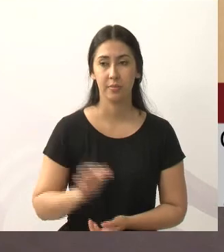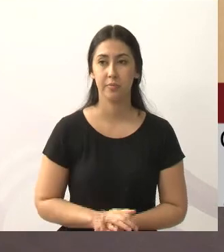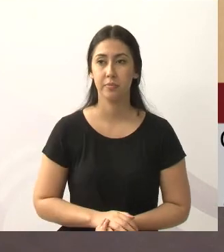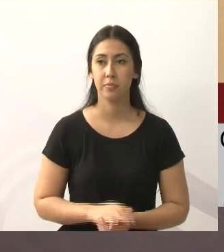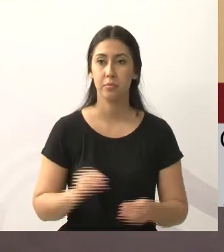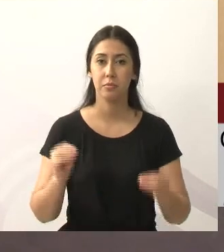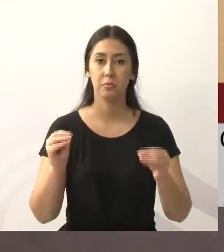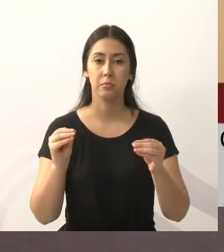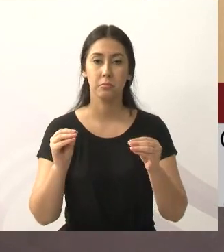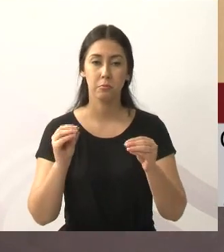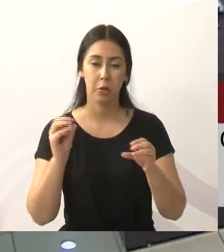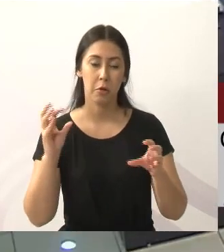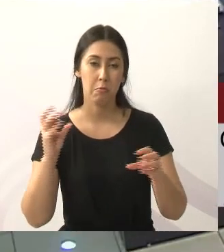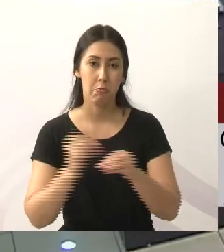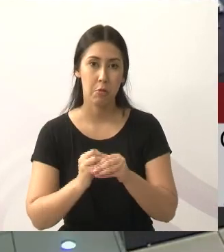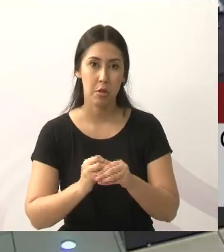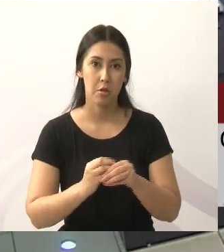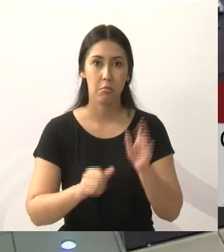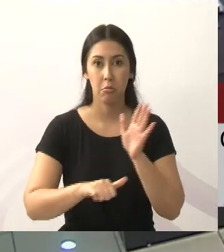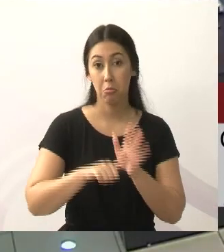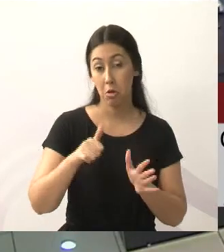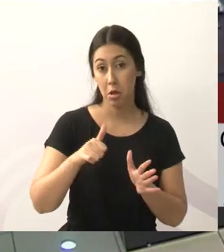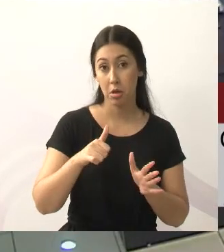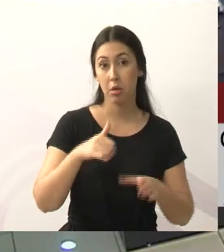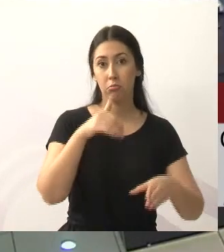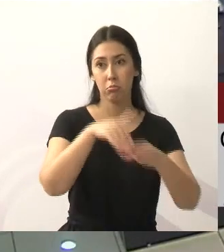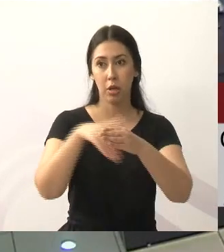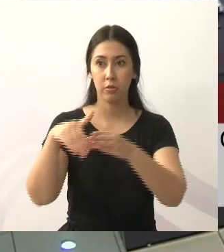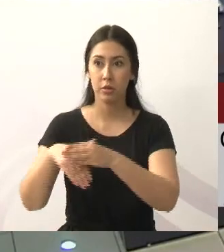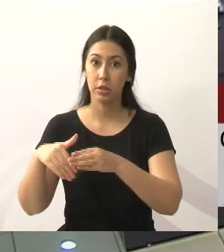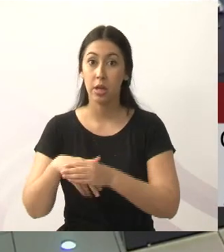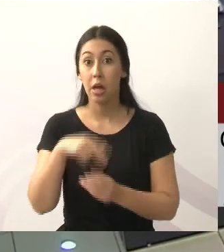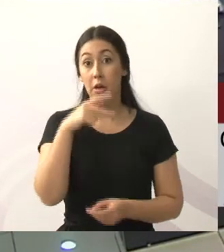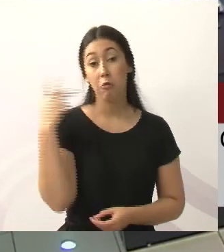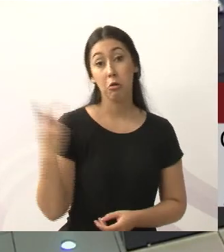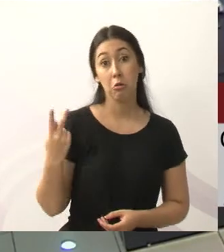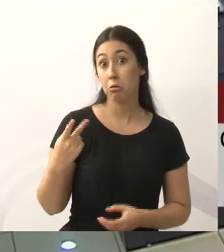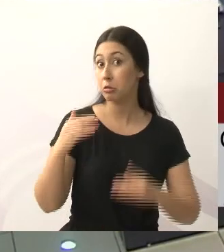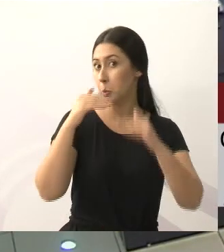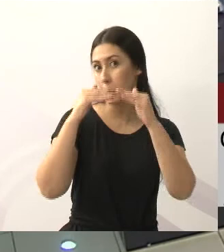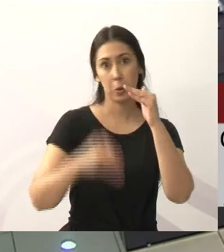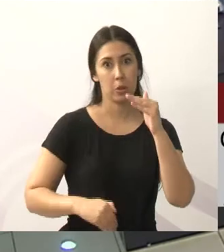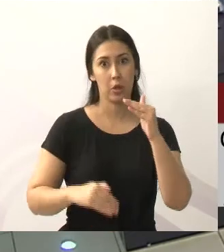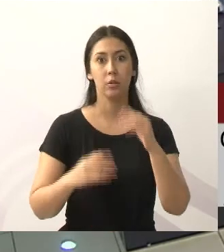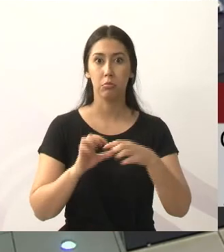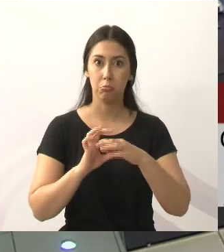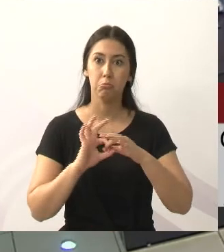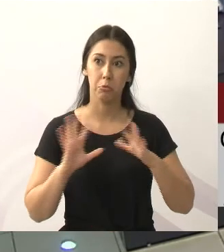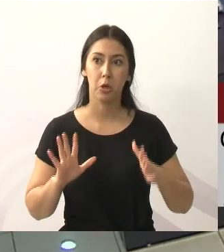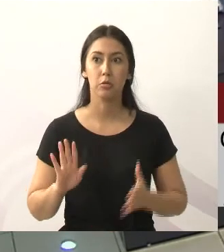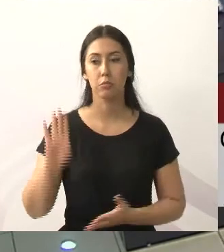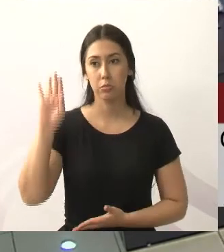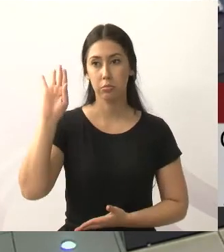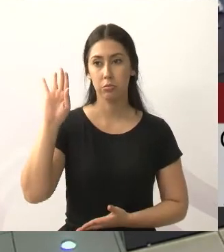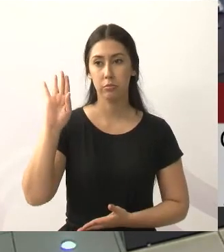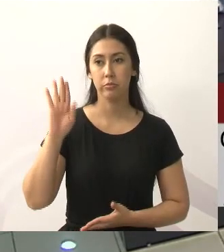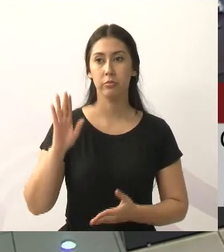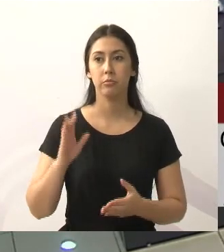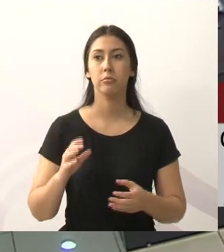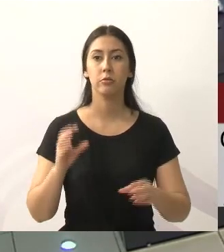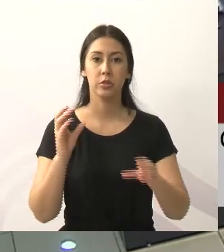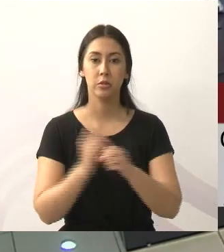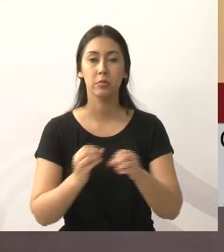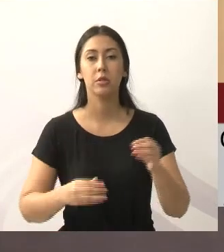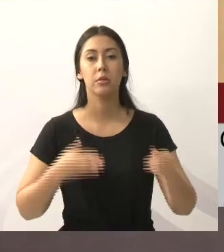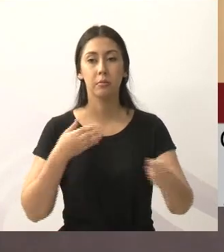Emenda número 1 em votação. Os vereadores contrários se manifestem levantando o braço. Emenda número 1 aprovada. Próxima